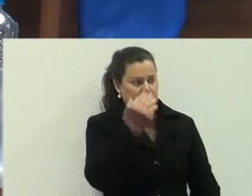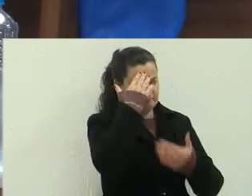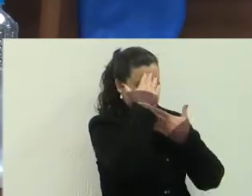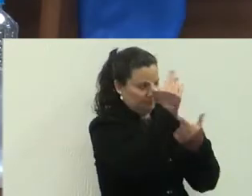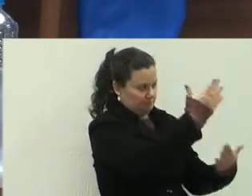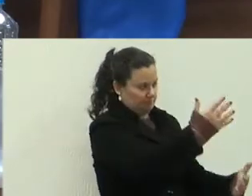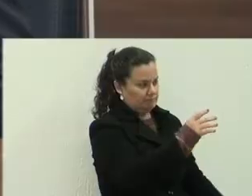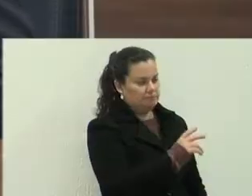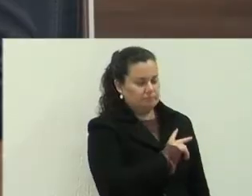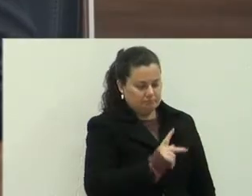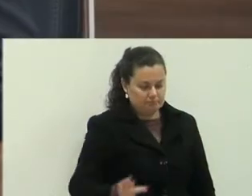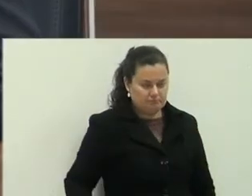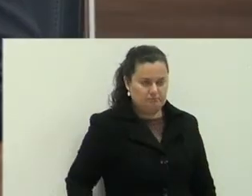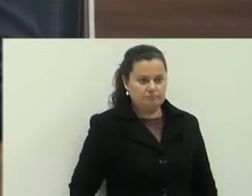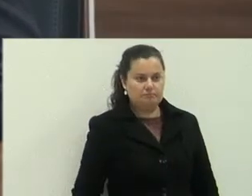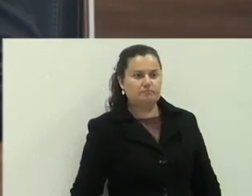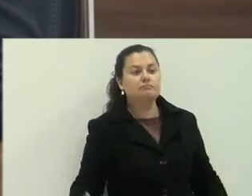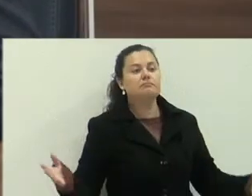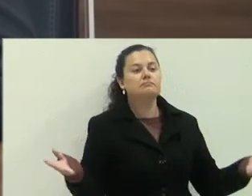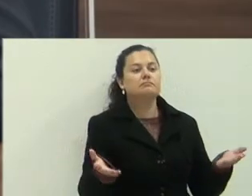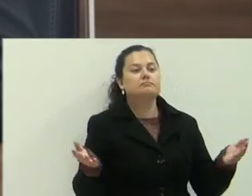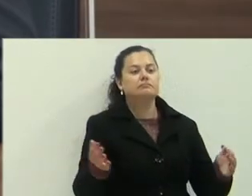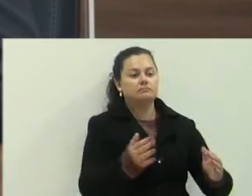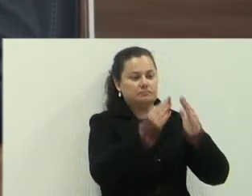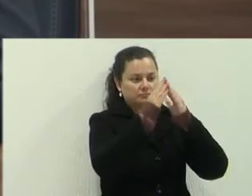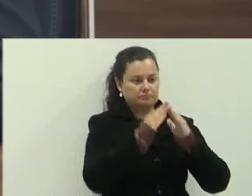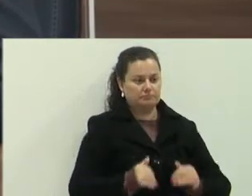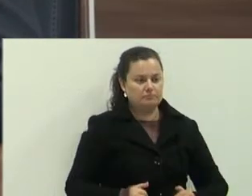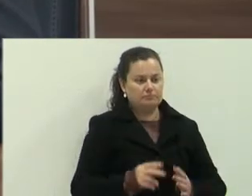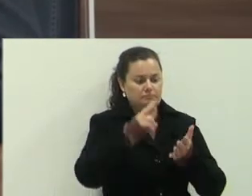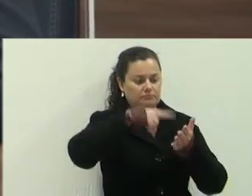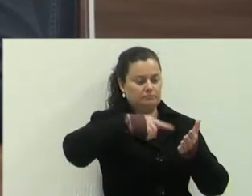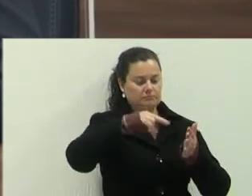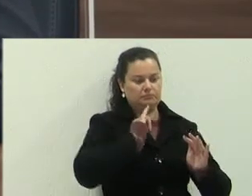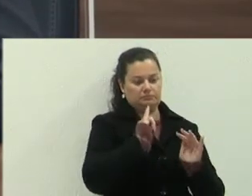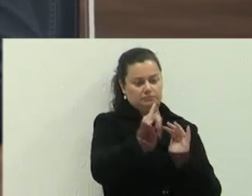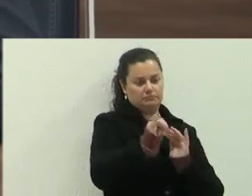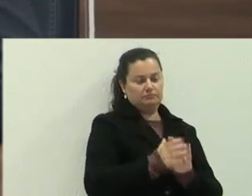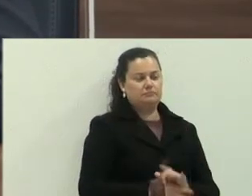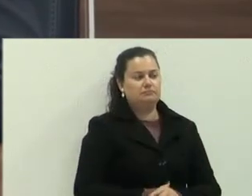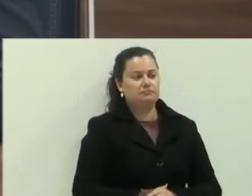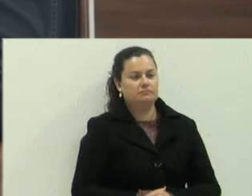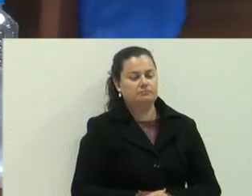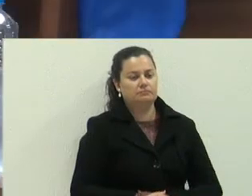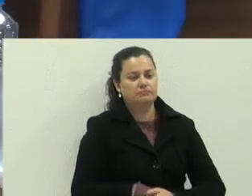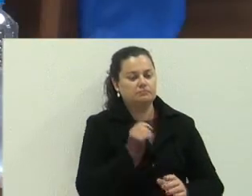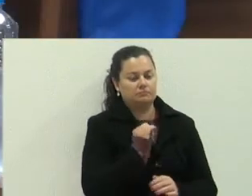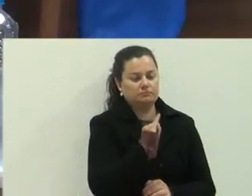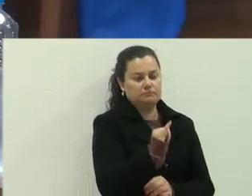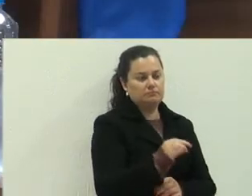Obrigada, vereador. Neste momento solicito, então, a leitura das indicações.